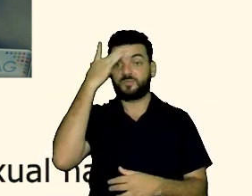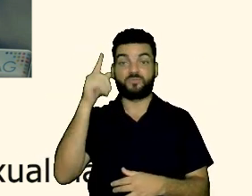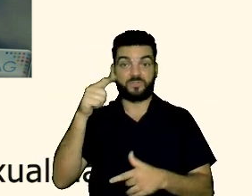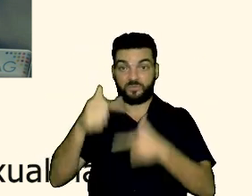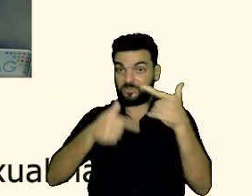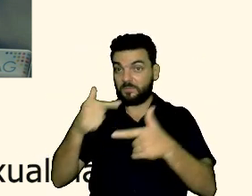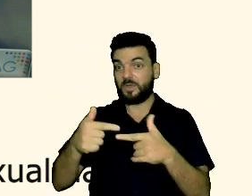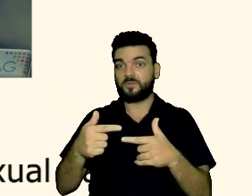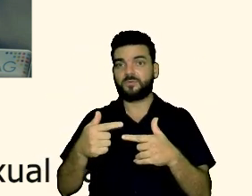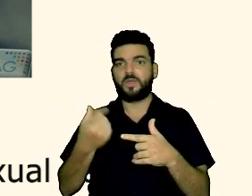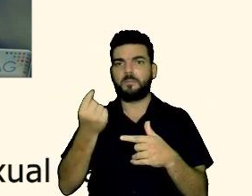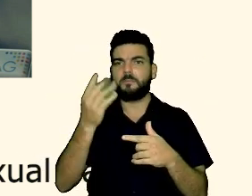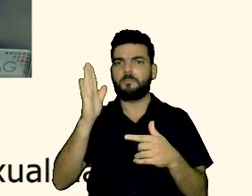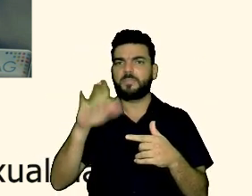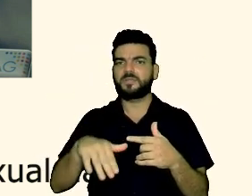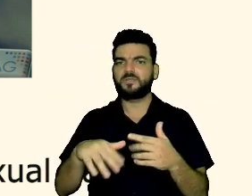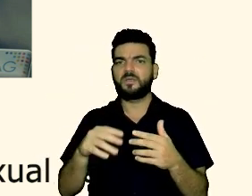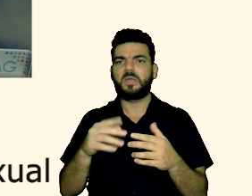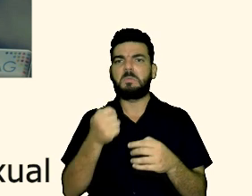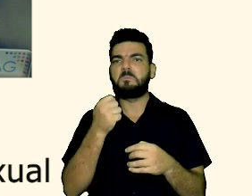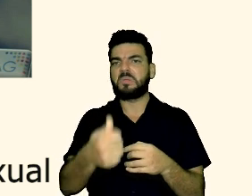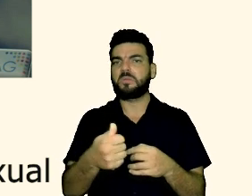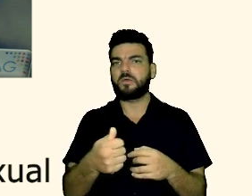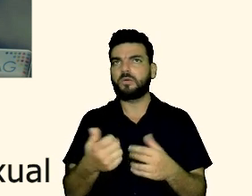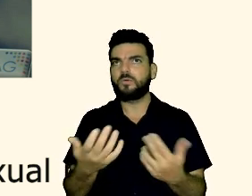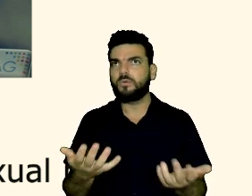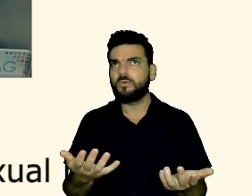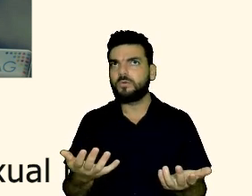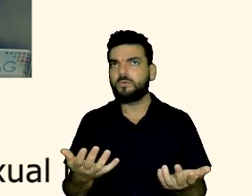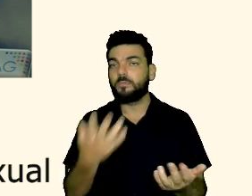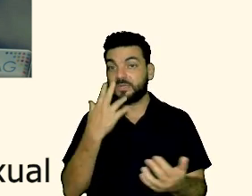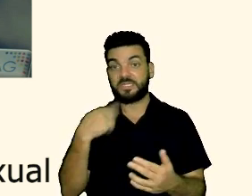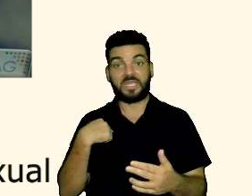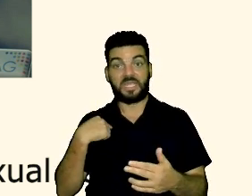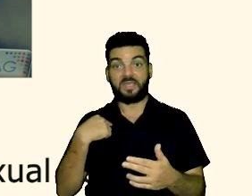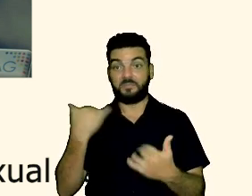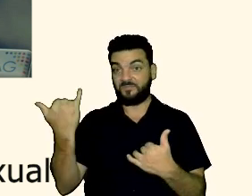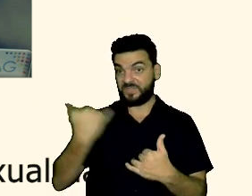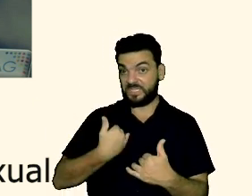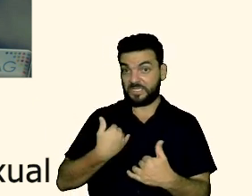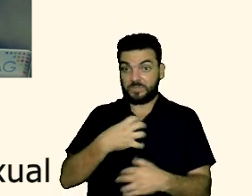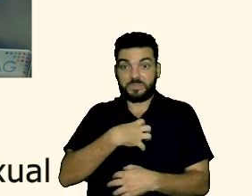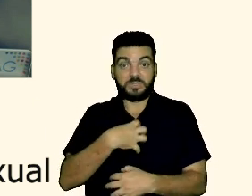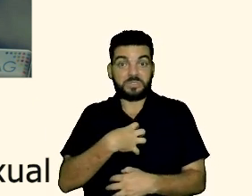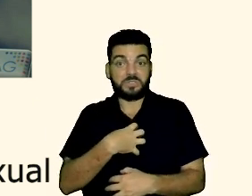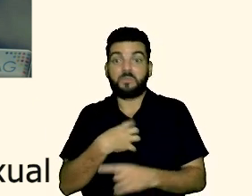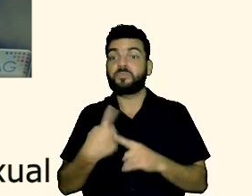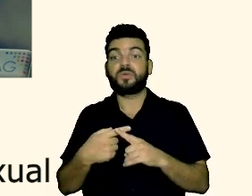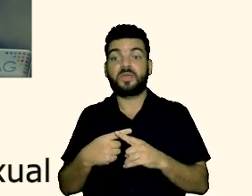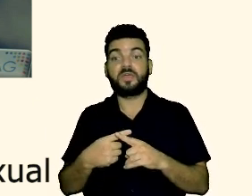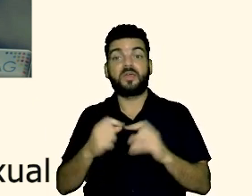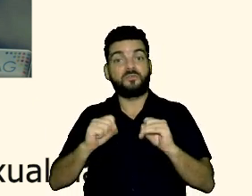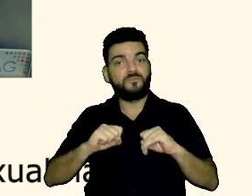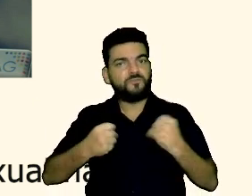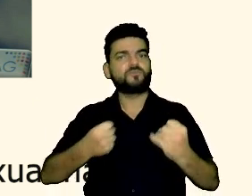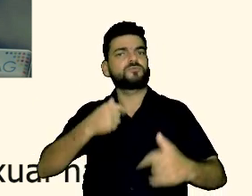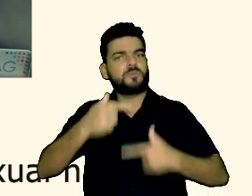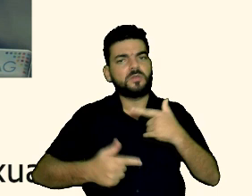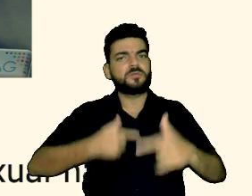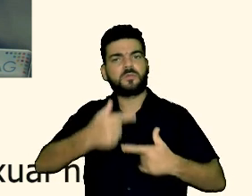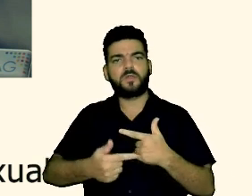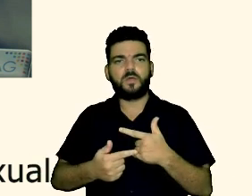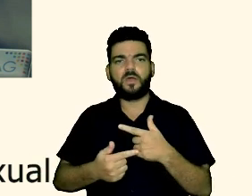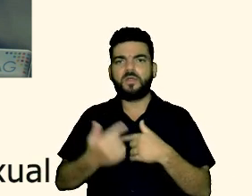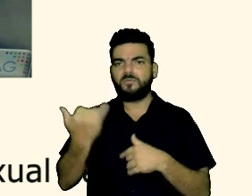pessoa estivesse diretamente sentindo isso, porque é uma produção dela. Então, é muito delicada a